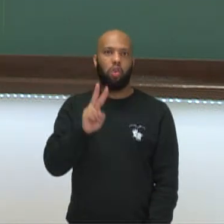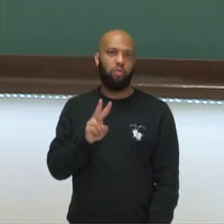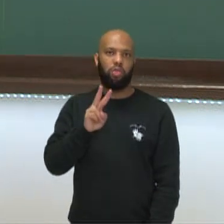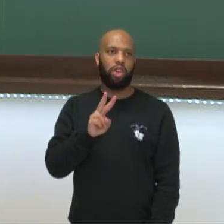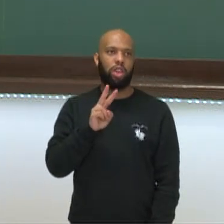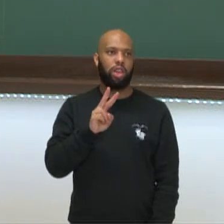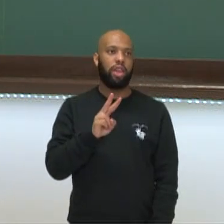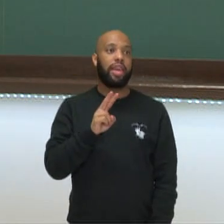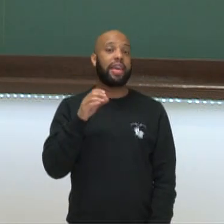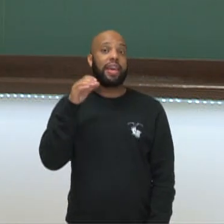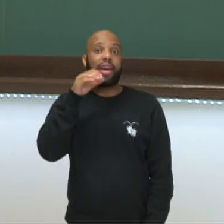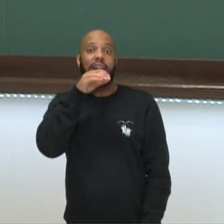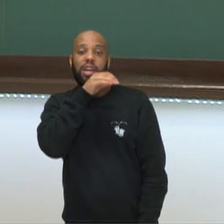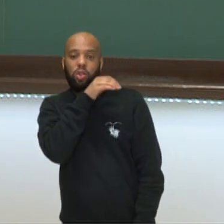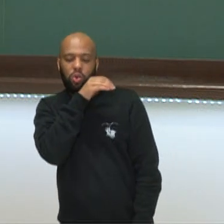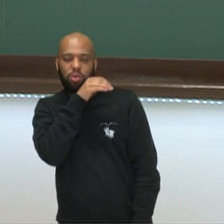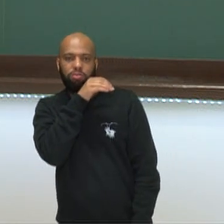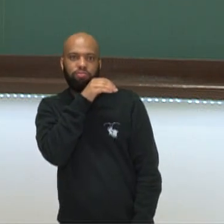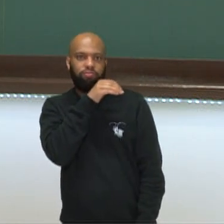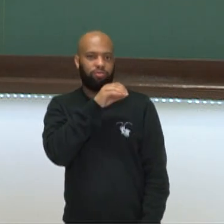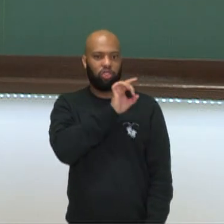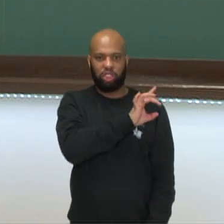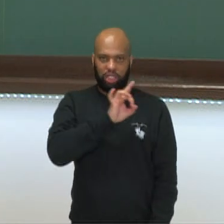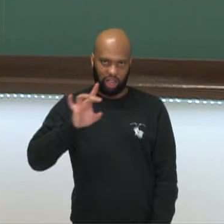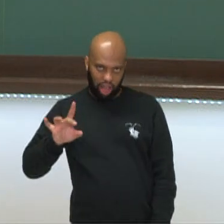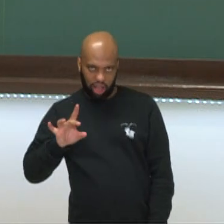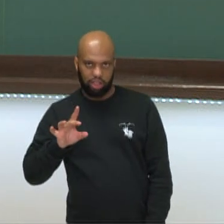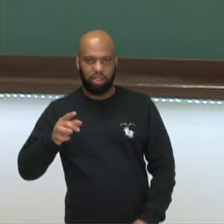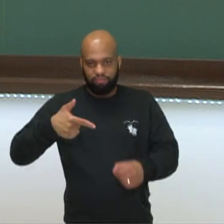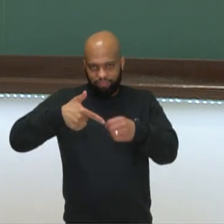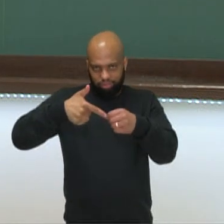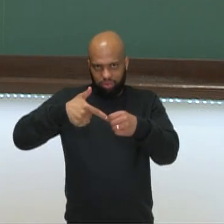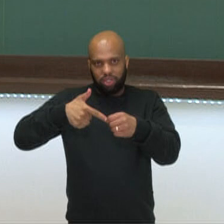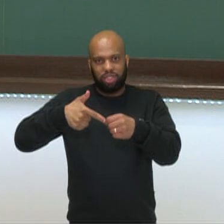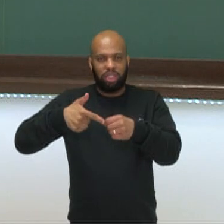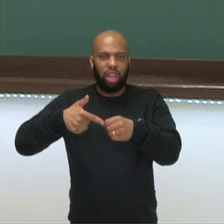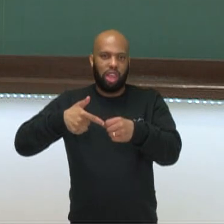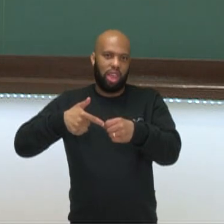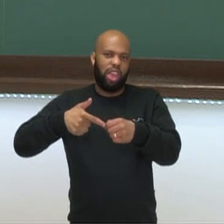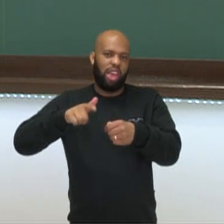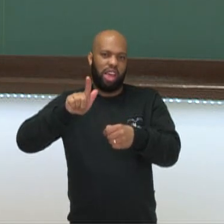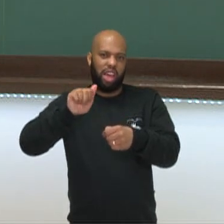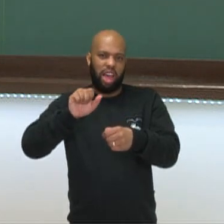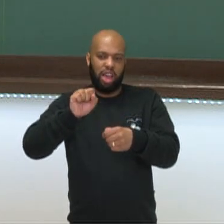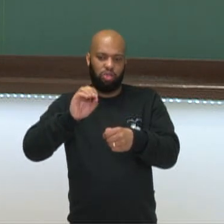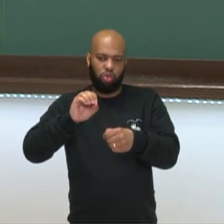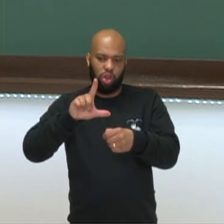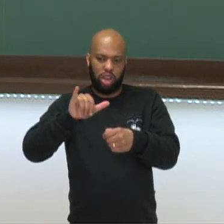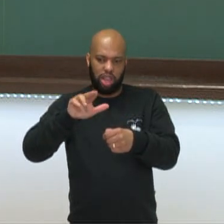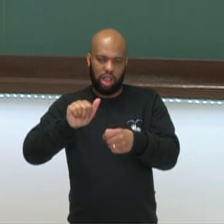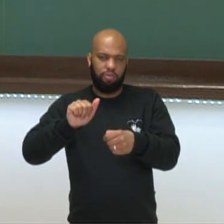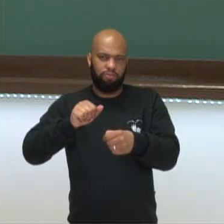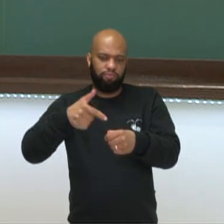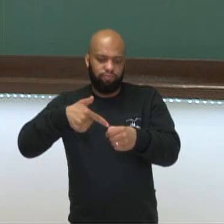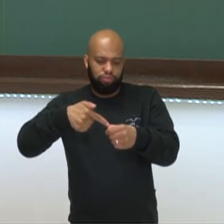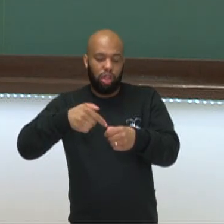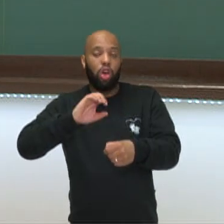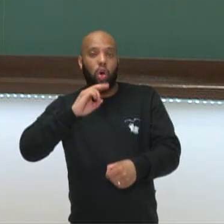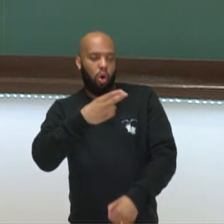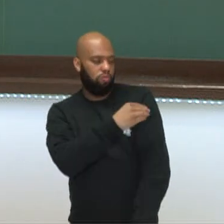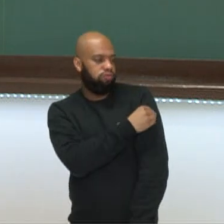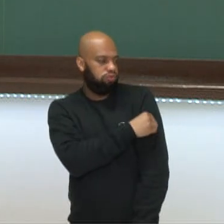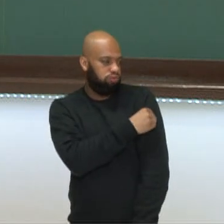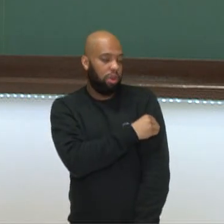poder calorífico do combustível, evidentemente, abastecer com gasolina, o automóvel